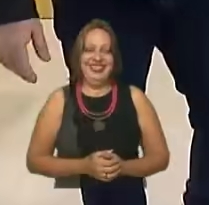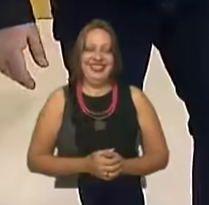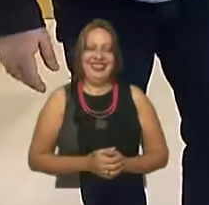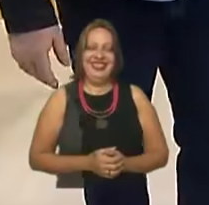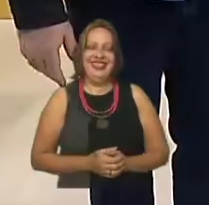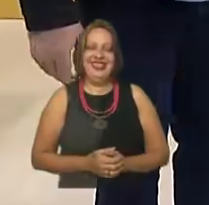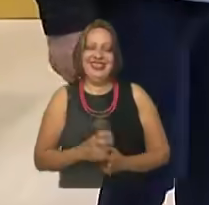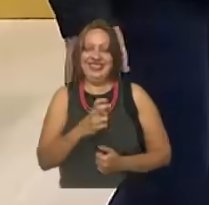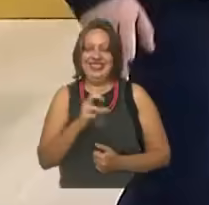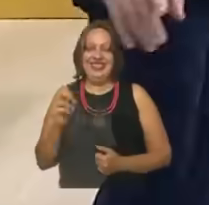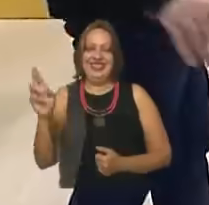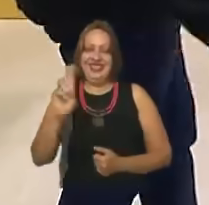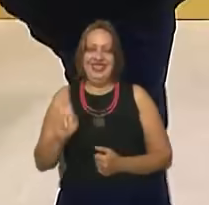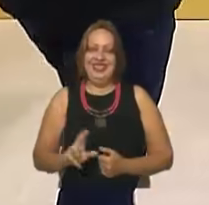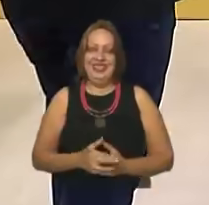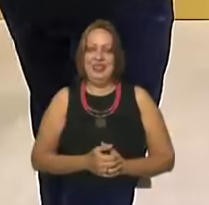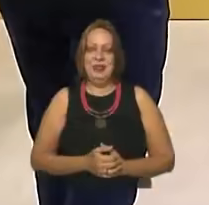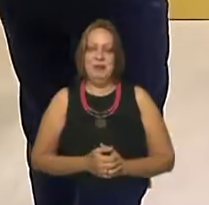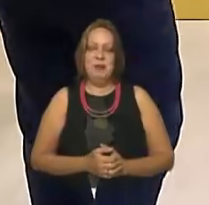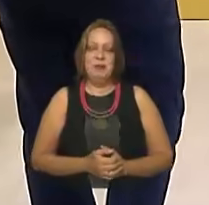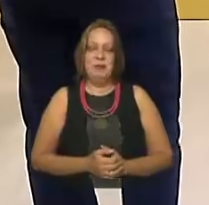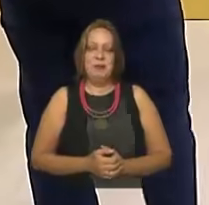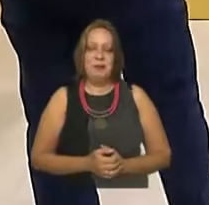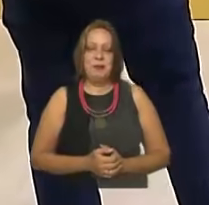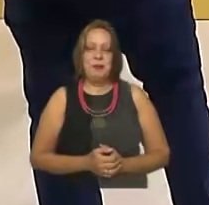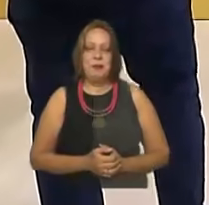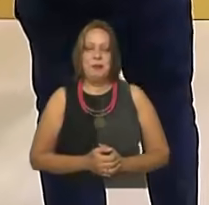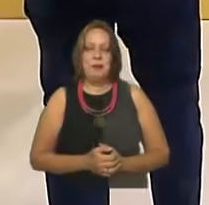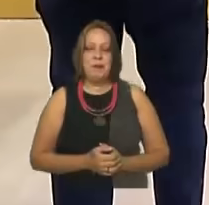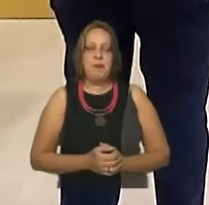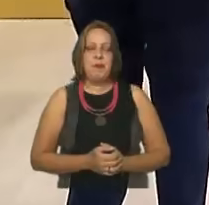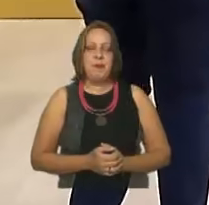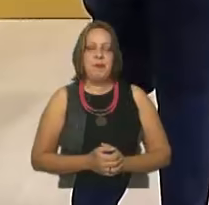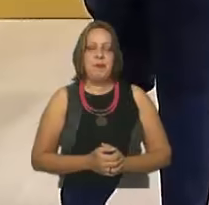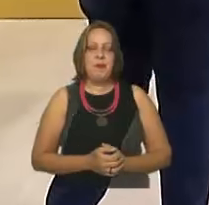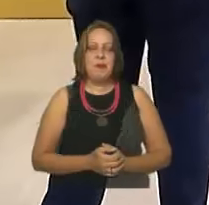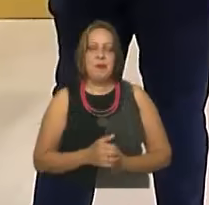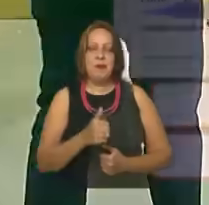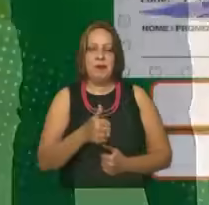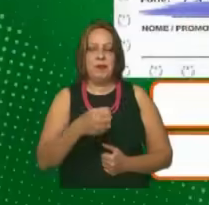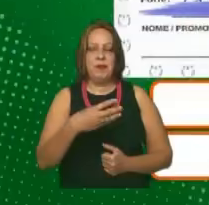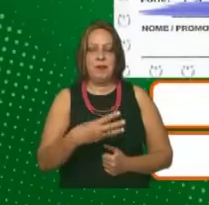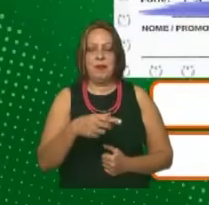seguir? R$500, tá bom pra você? É você esse número aí? Então, parabéns,